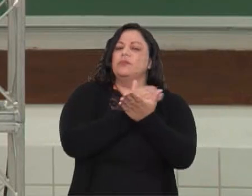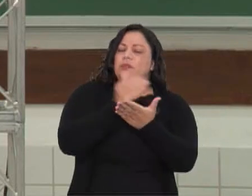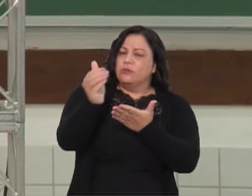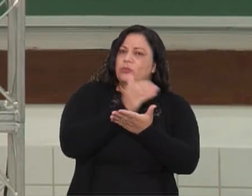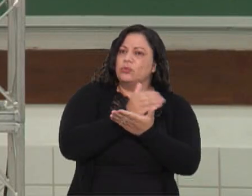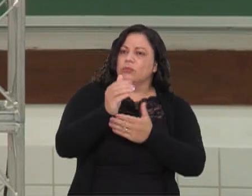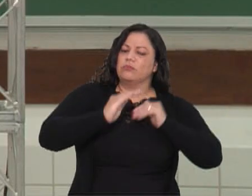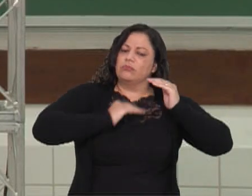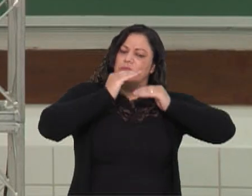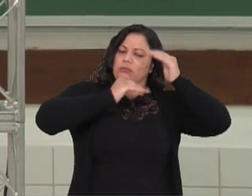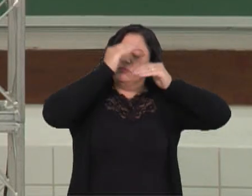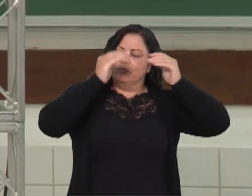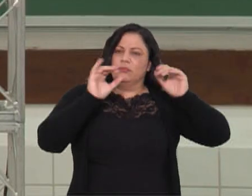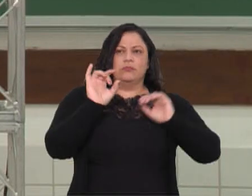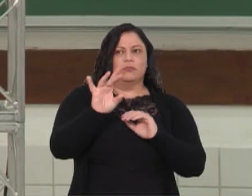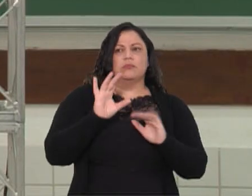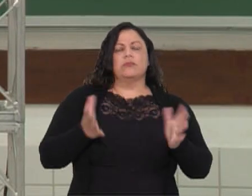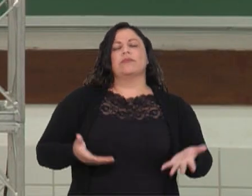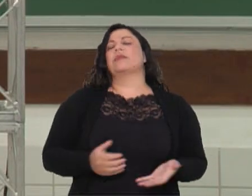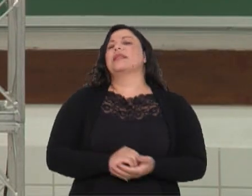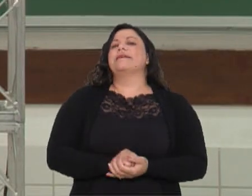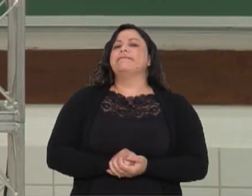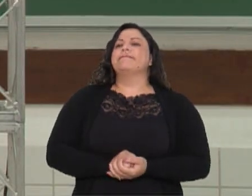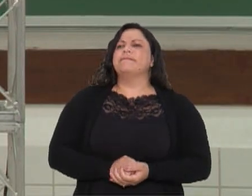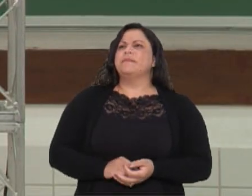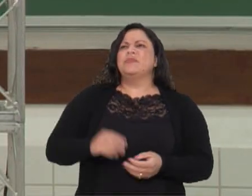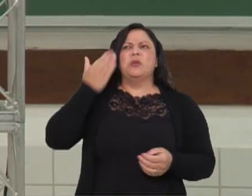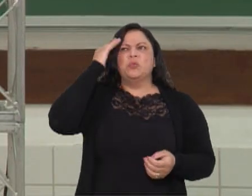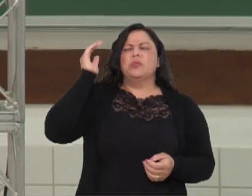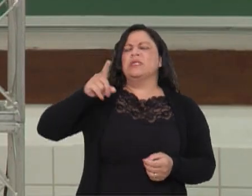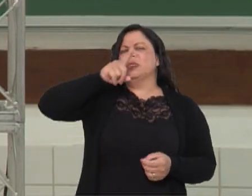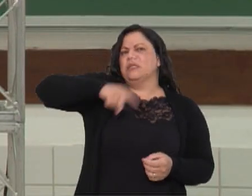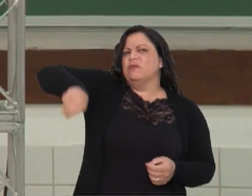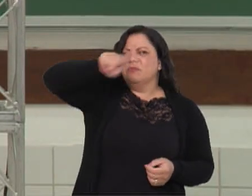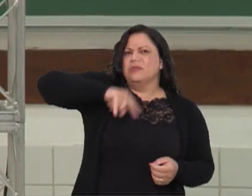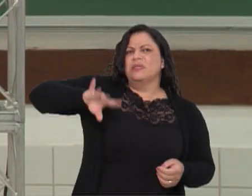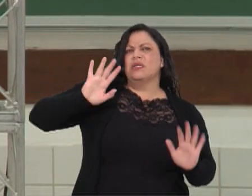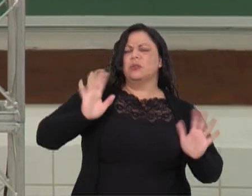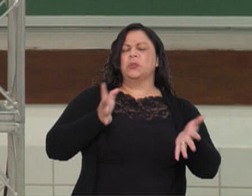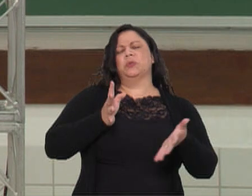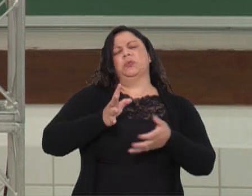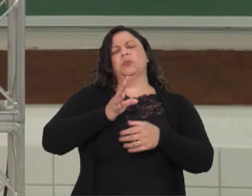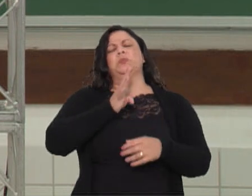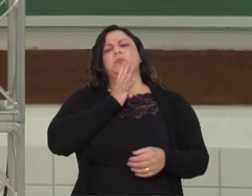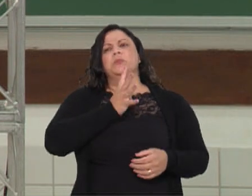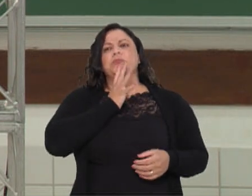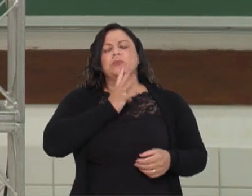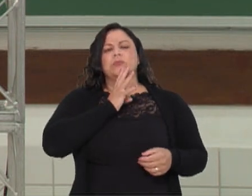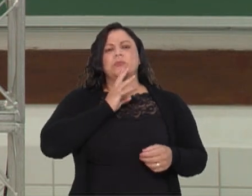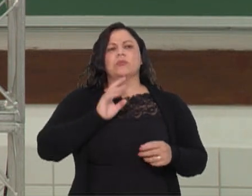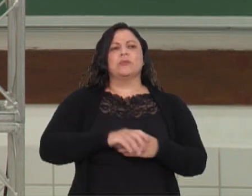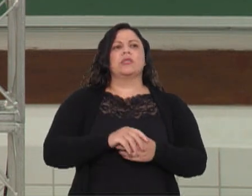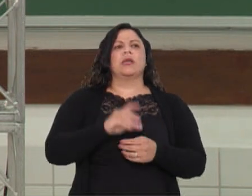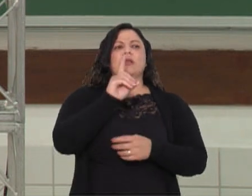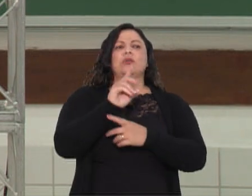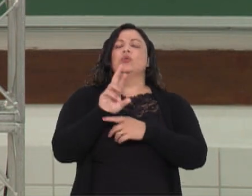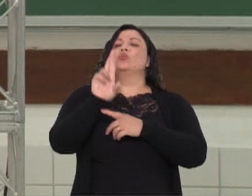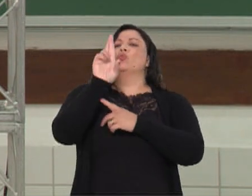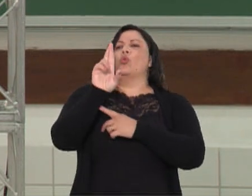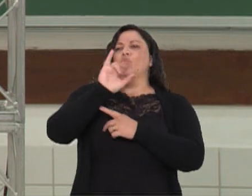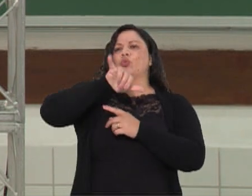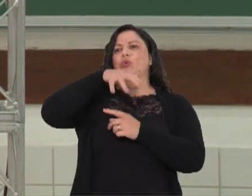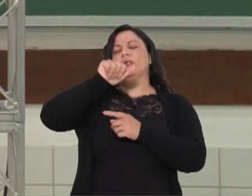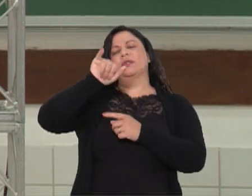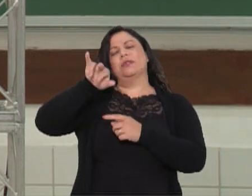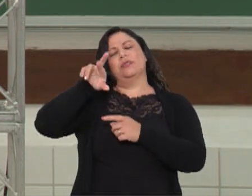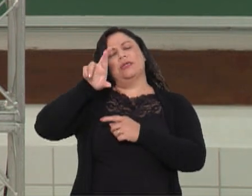e o desenvolvimento. Não sei se vocês conhecem, possivelmente vocês conhecem o Dr. Jairo Bauer